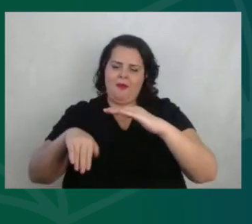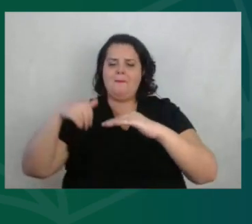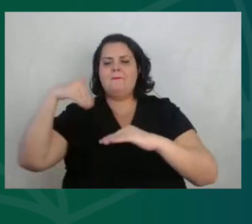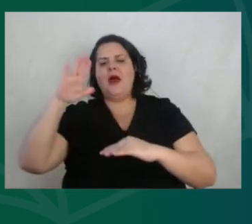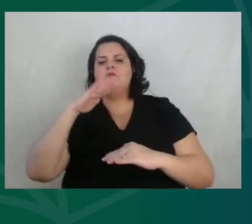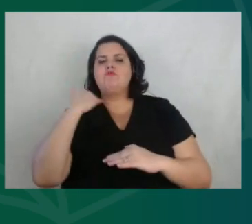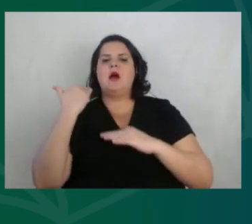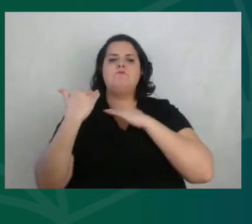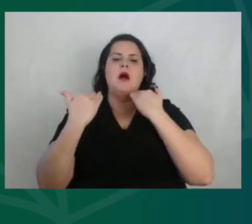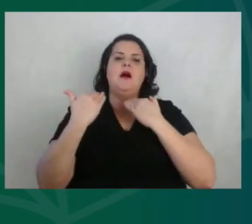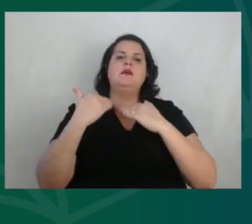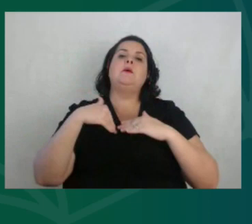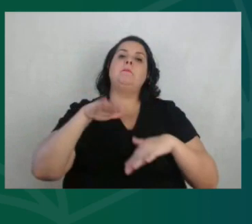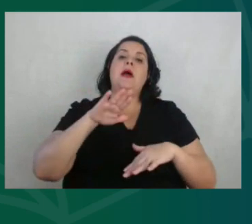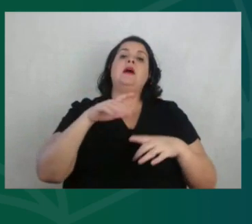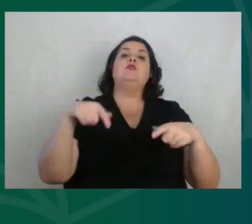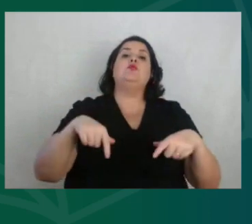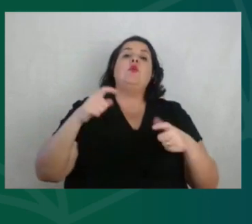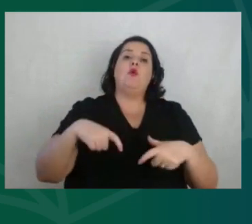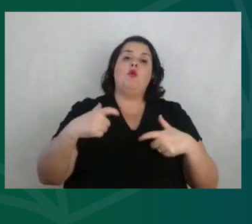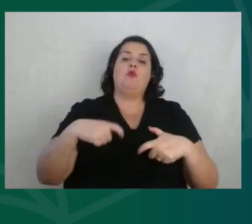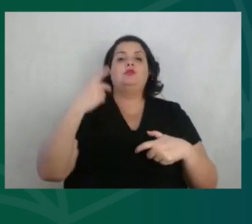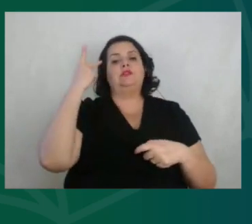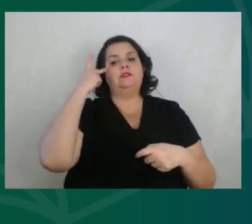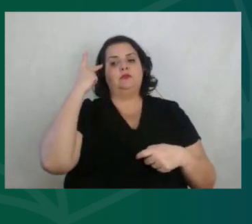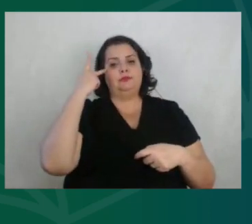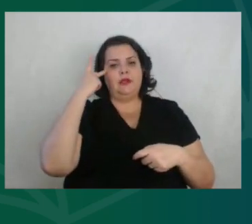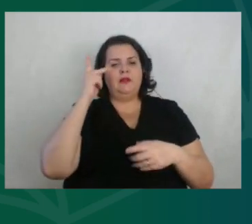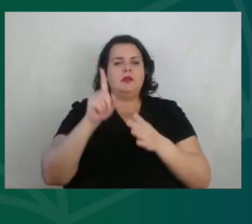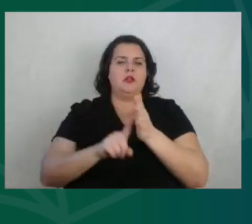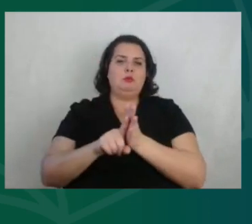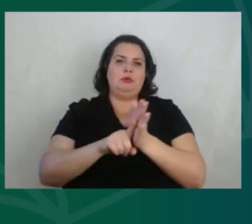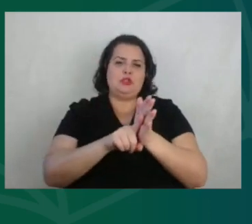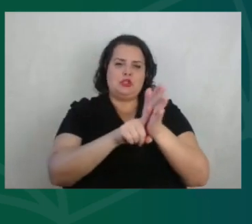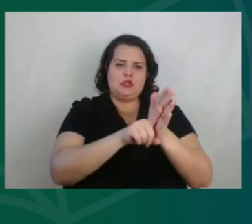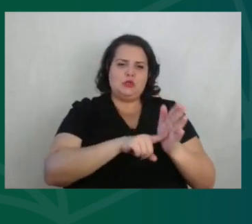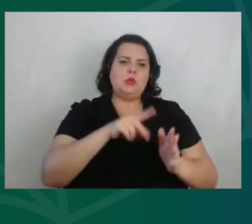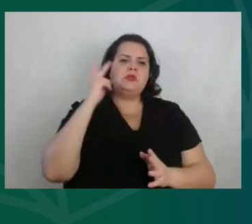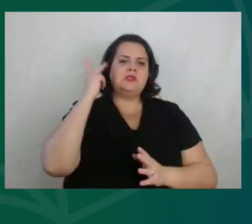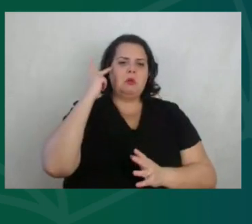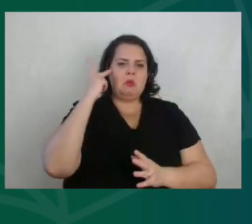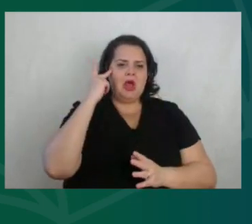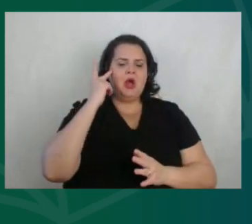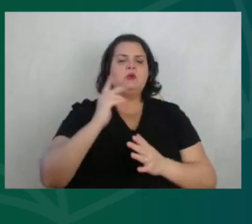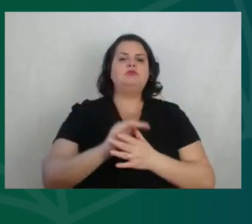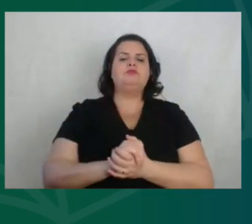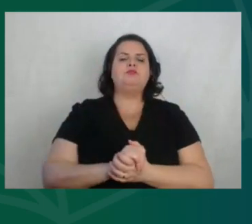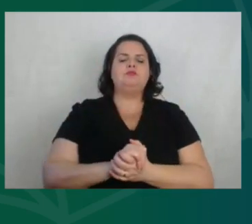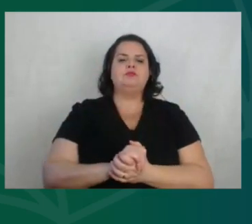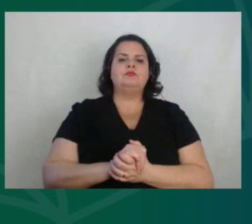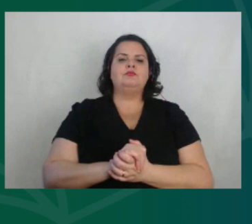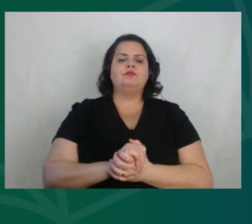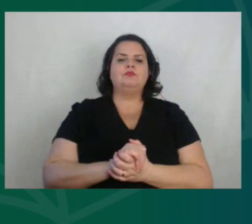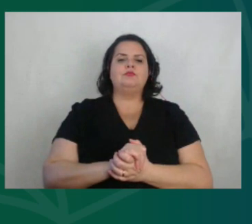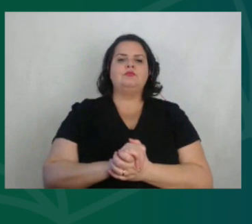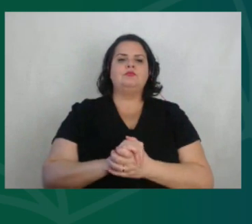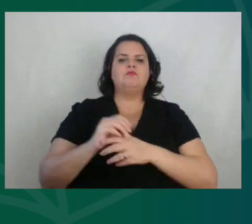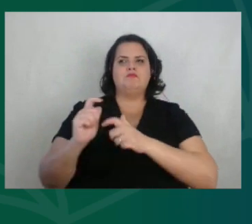São Paulo, né? Foram estudados bairros onde pode ser avaliado essa